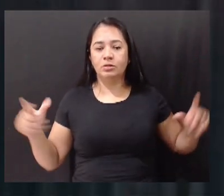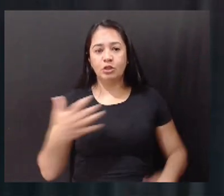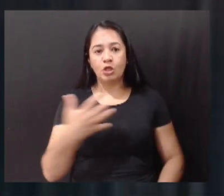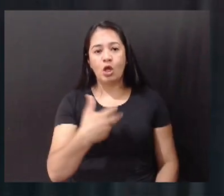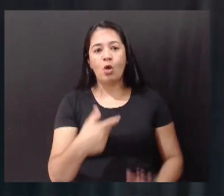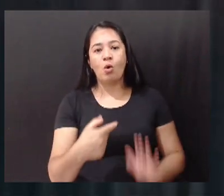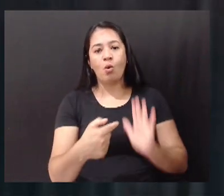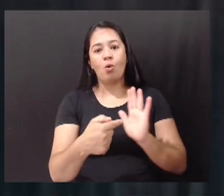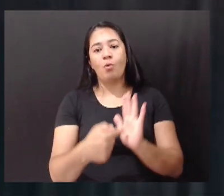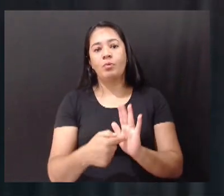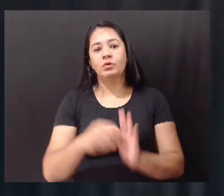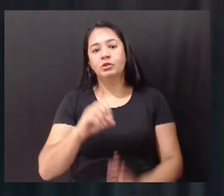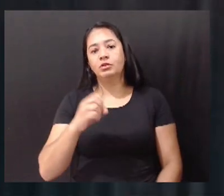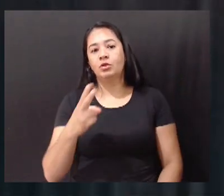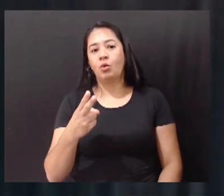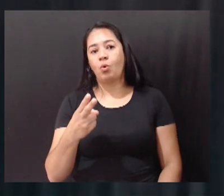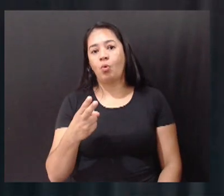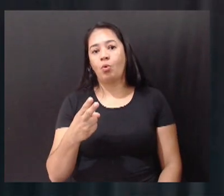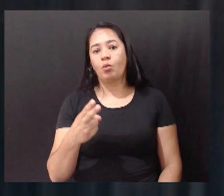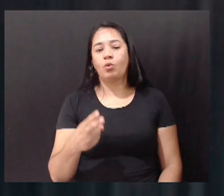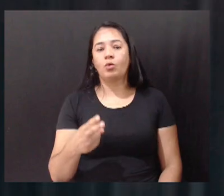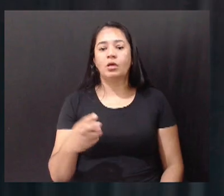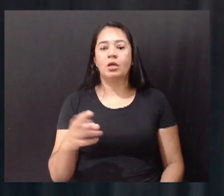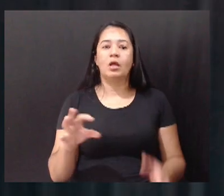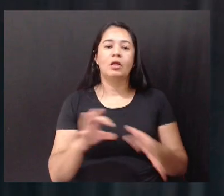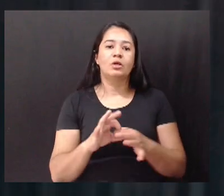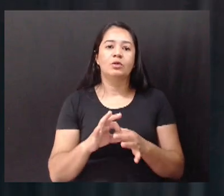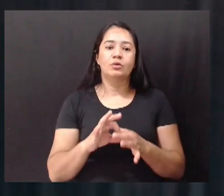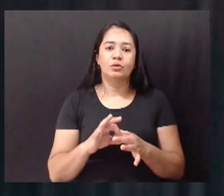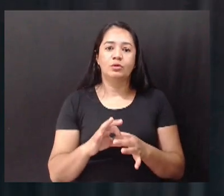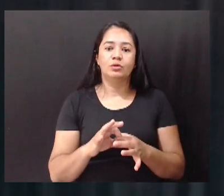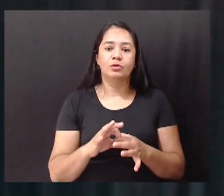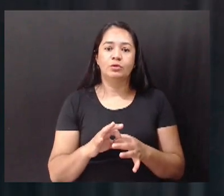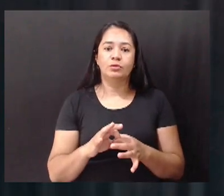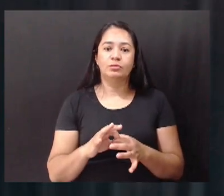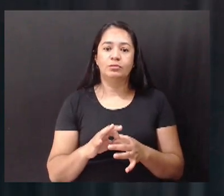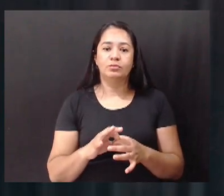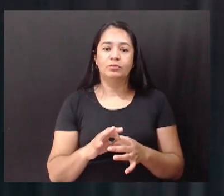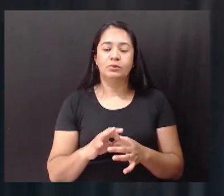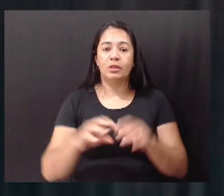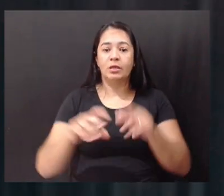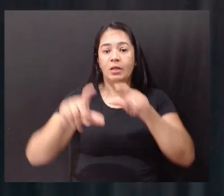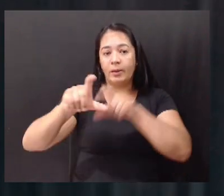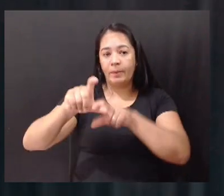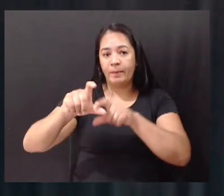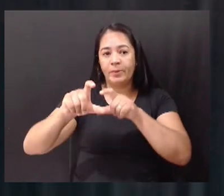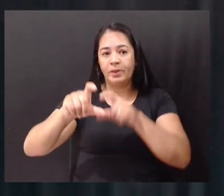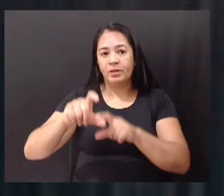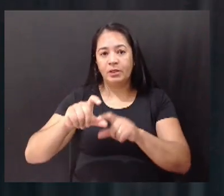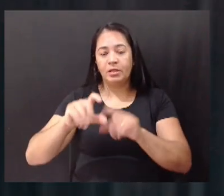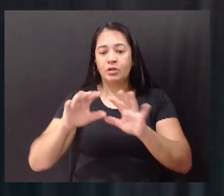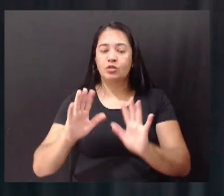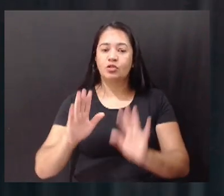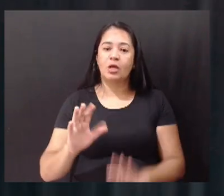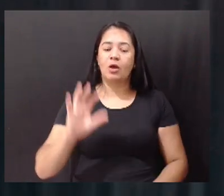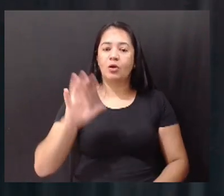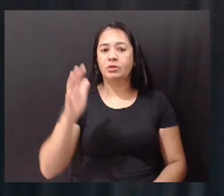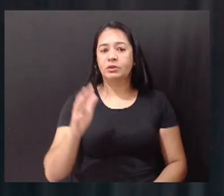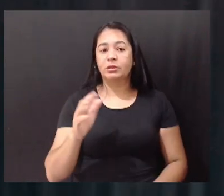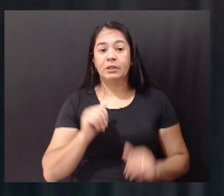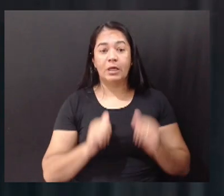ou à substância, por exemplo, que está associada a um quadro de dependência, né, isso gera, às vezes, muita